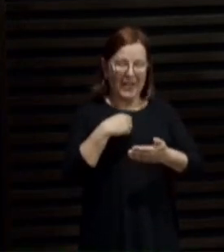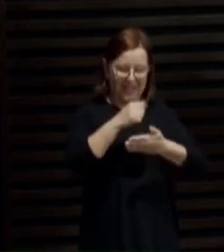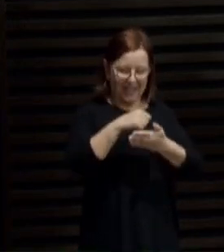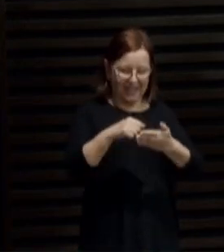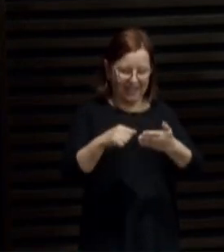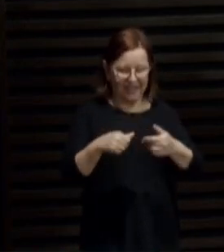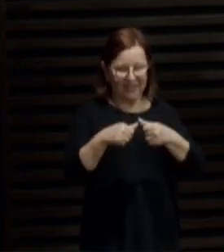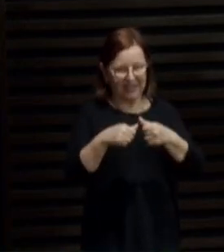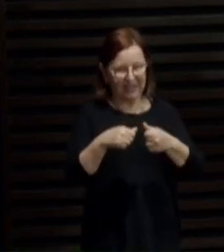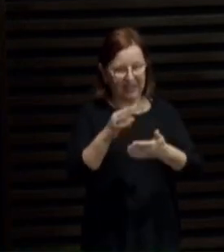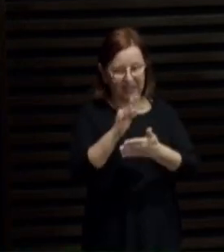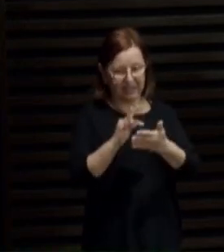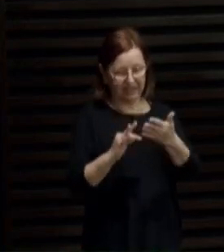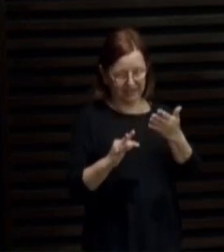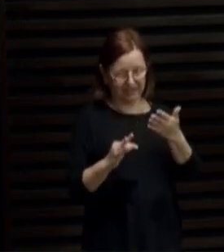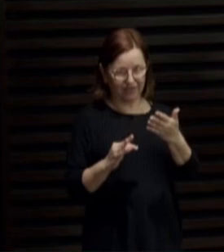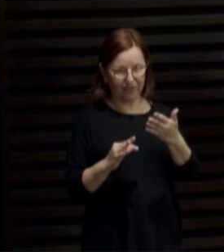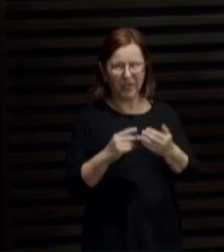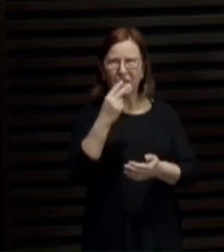sepultamento e disse, é assim, né, pai, que o senhor faz?